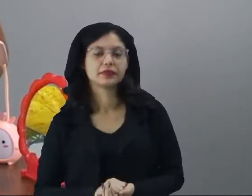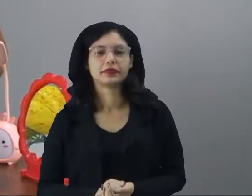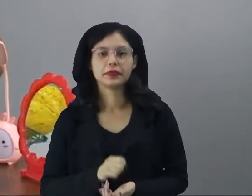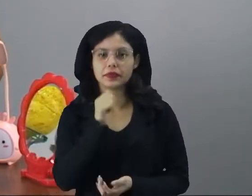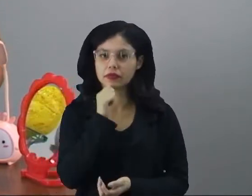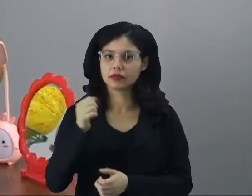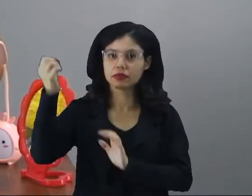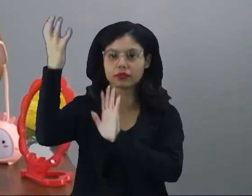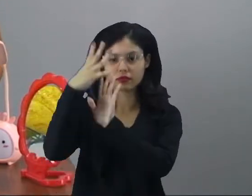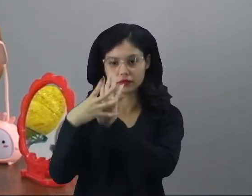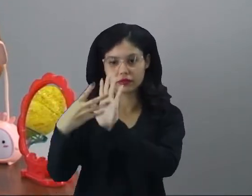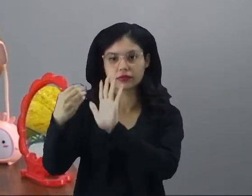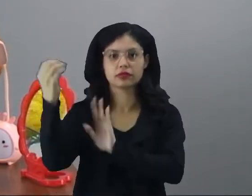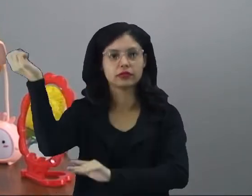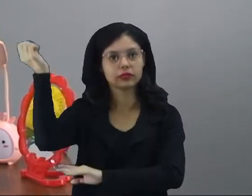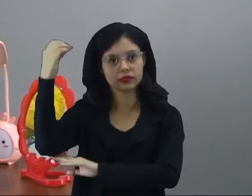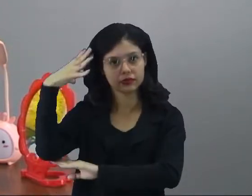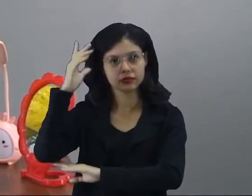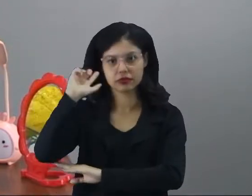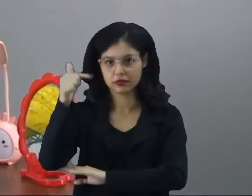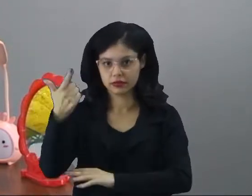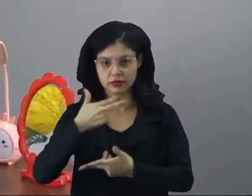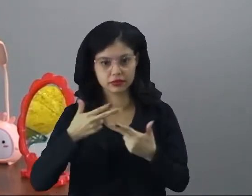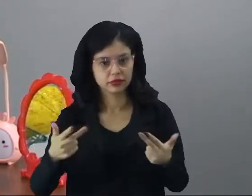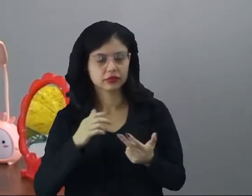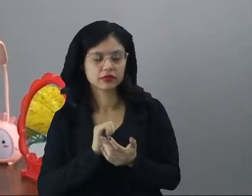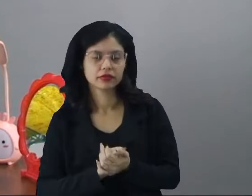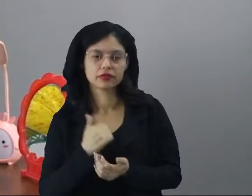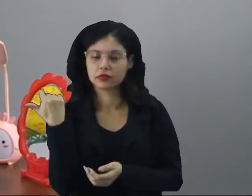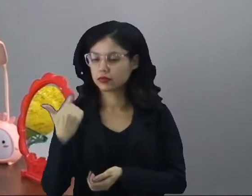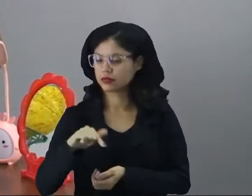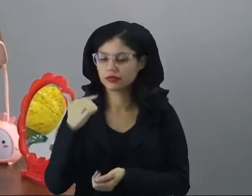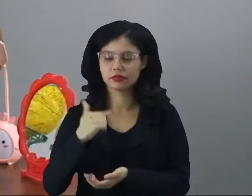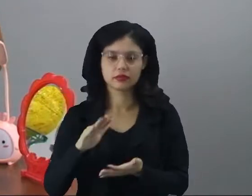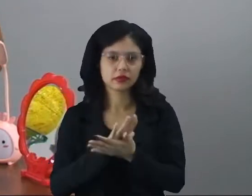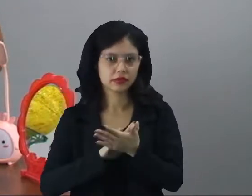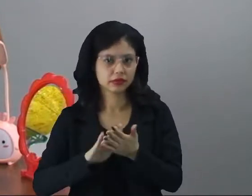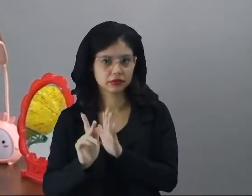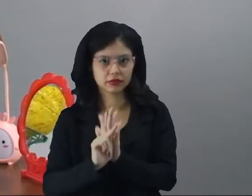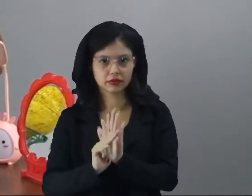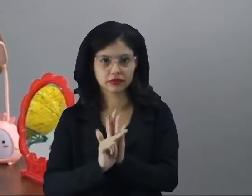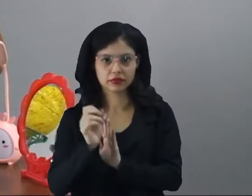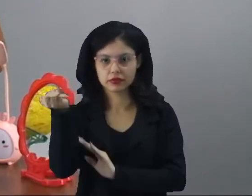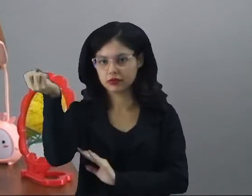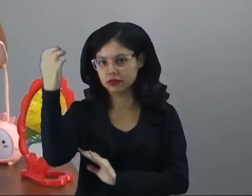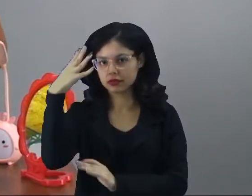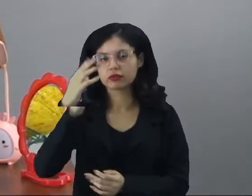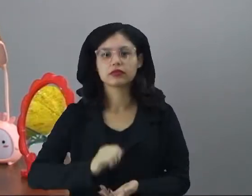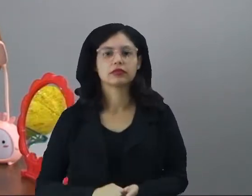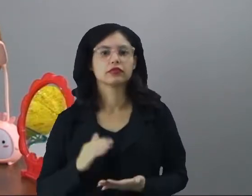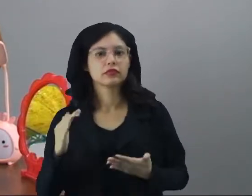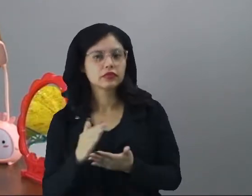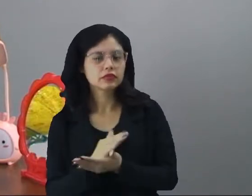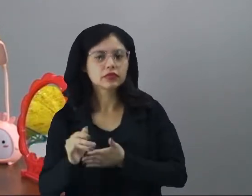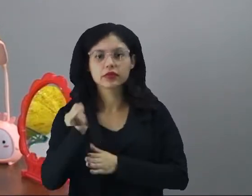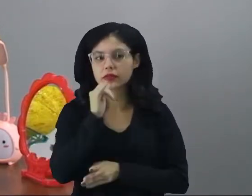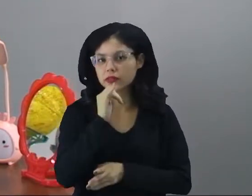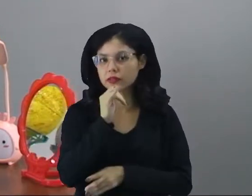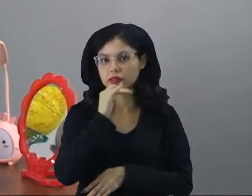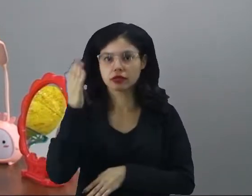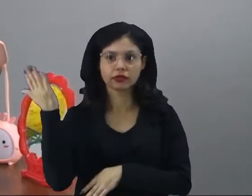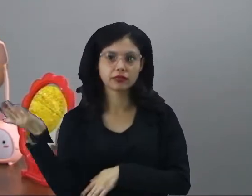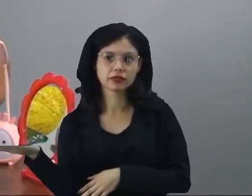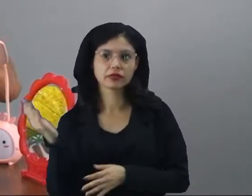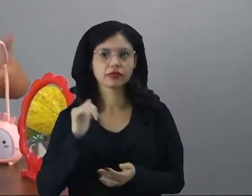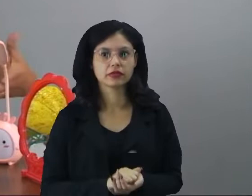que refletem uma outra luz, né? Que não tem luz própria. Eu trouxe para vocês alguns exemplos